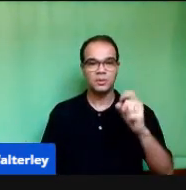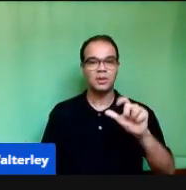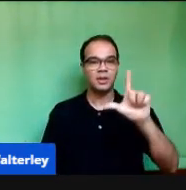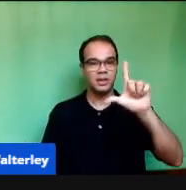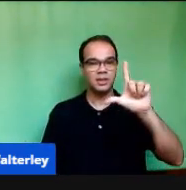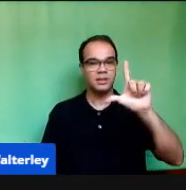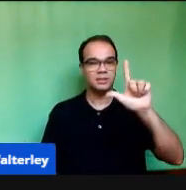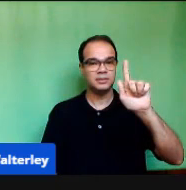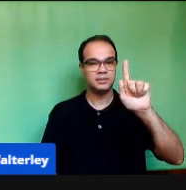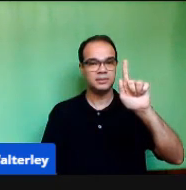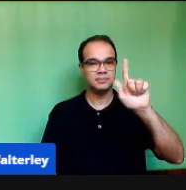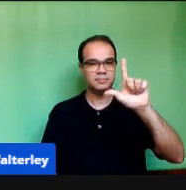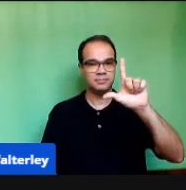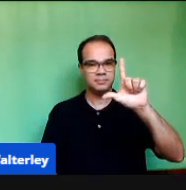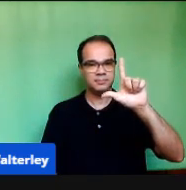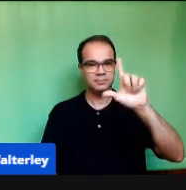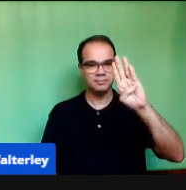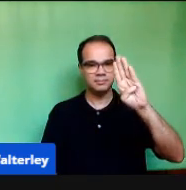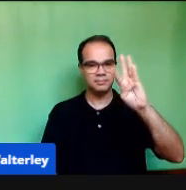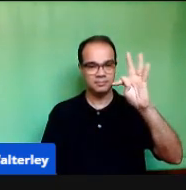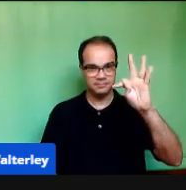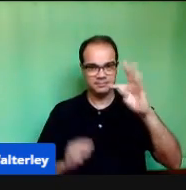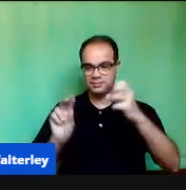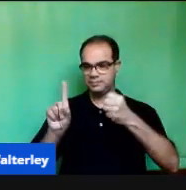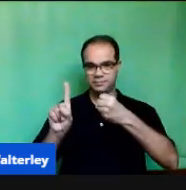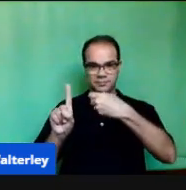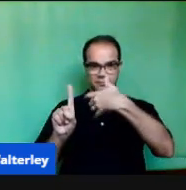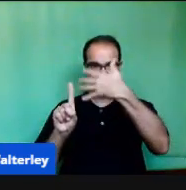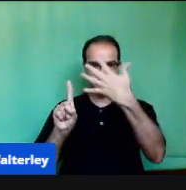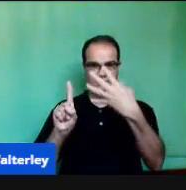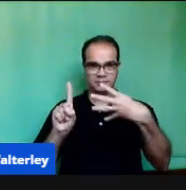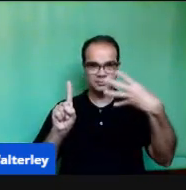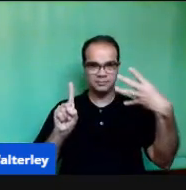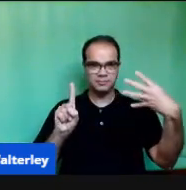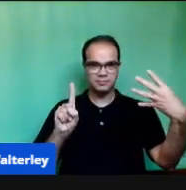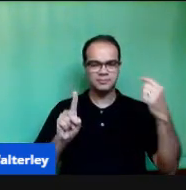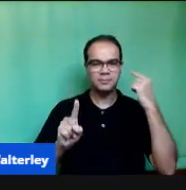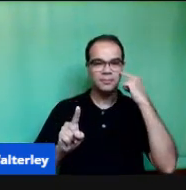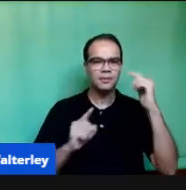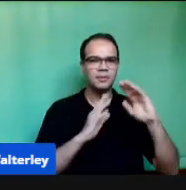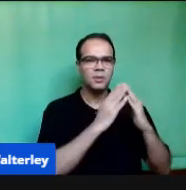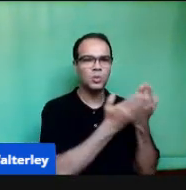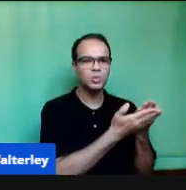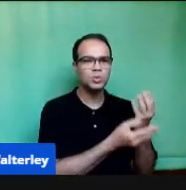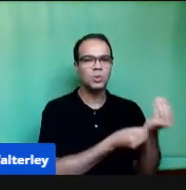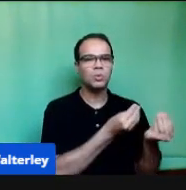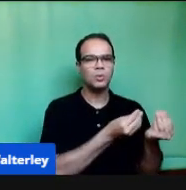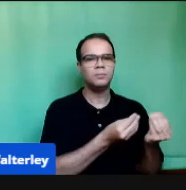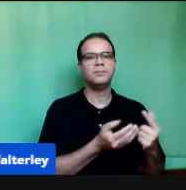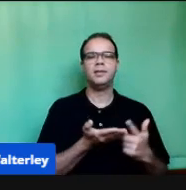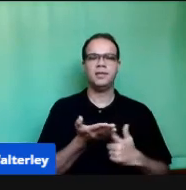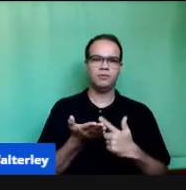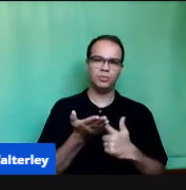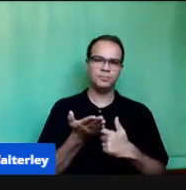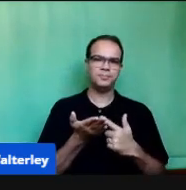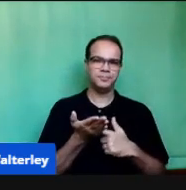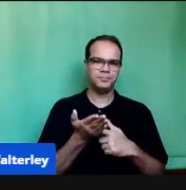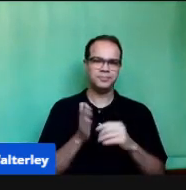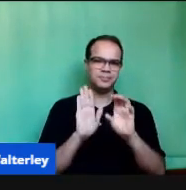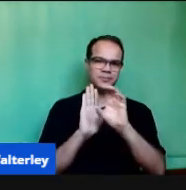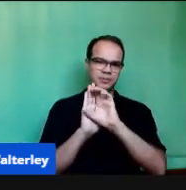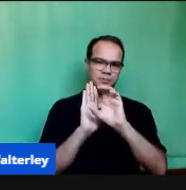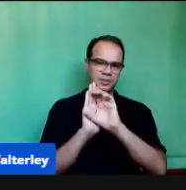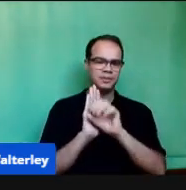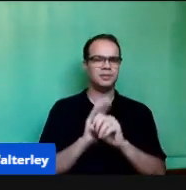nós percebemos ela em diversos aspectos. livros didáticos, currículos,